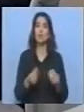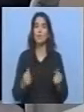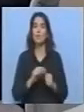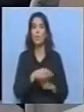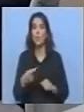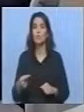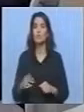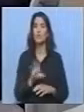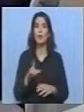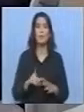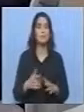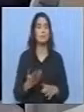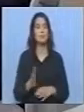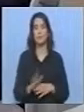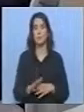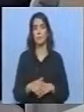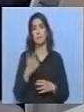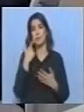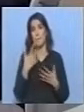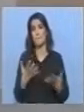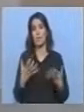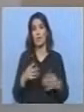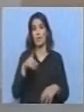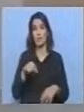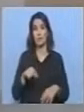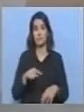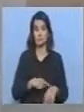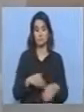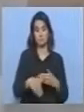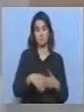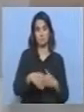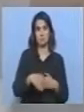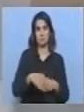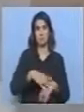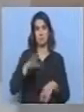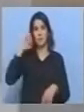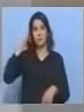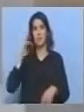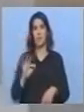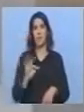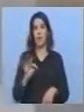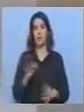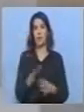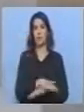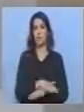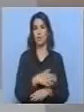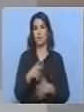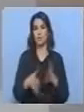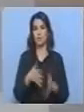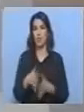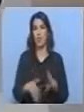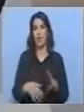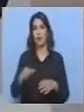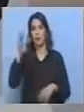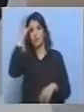iniciativas. Por exemplo, é evidente que no curto prazo, em consequência da quarta revolução industrial, da inteligência artificial